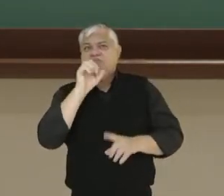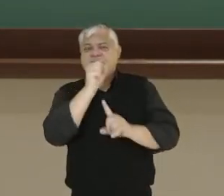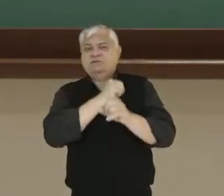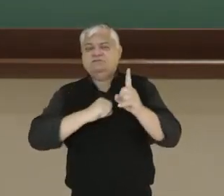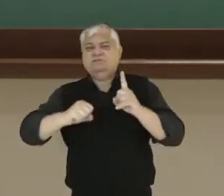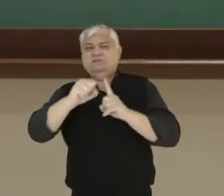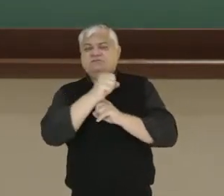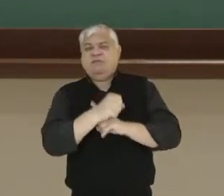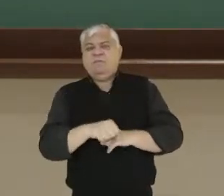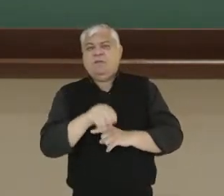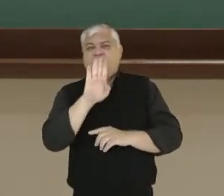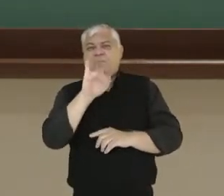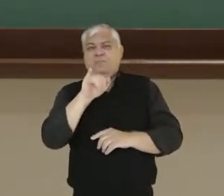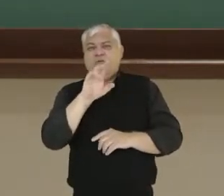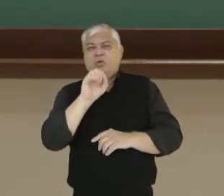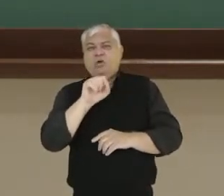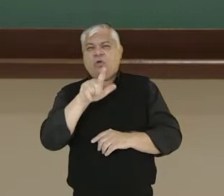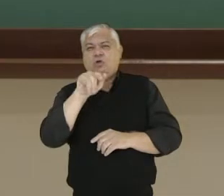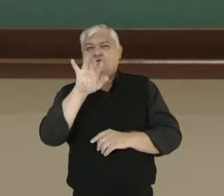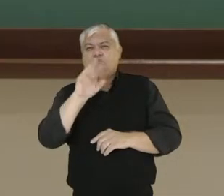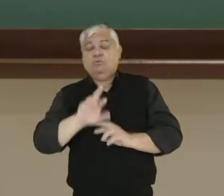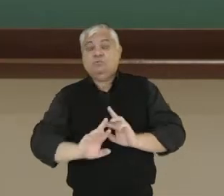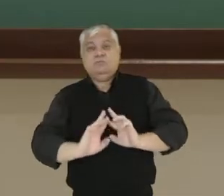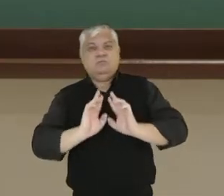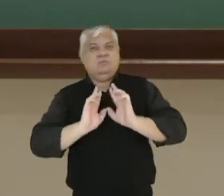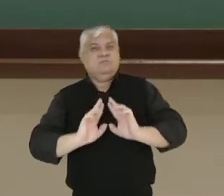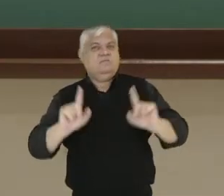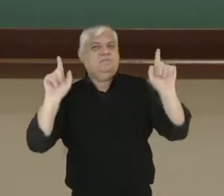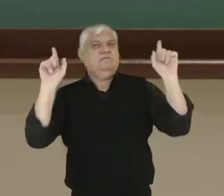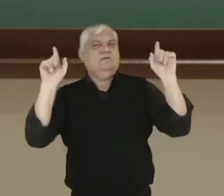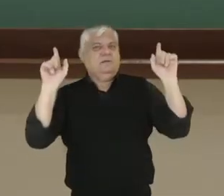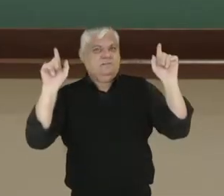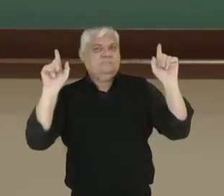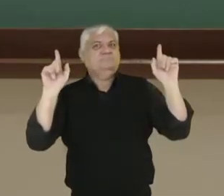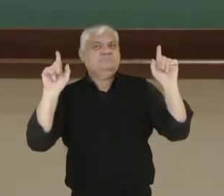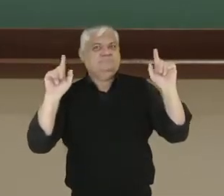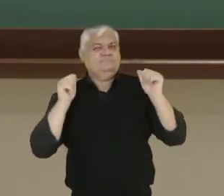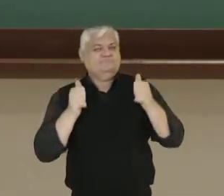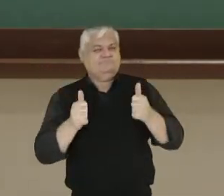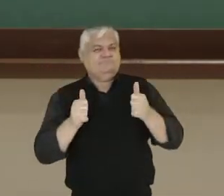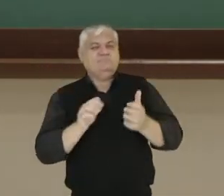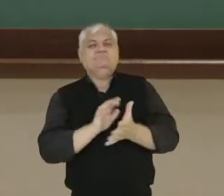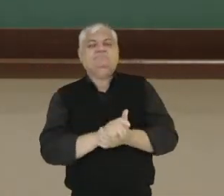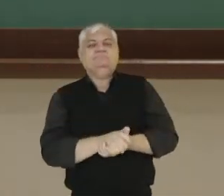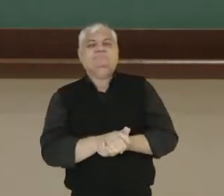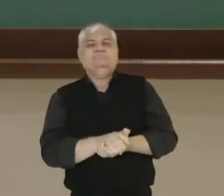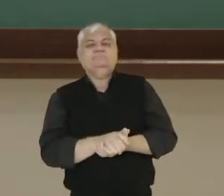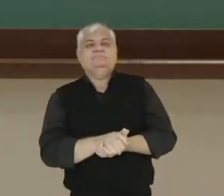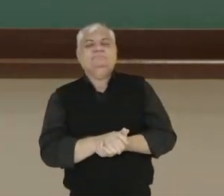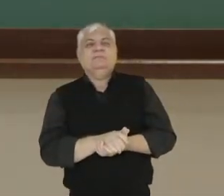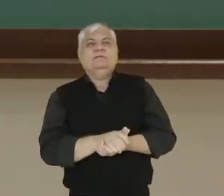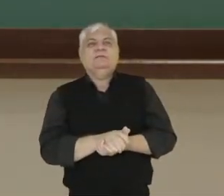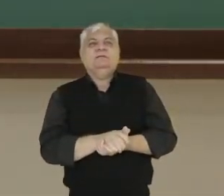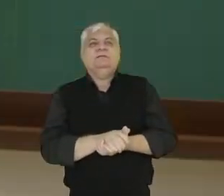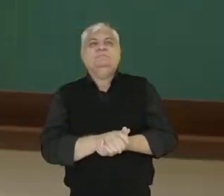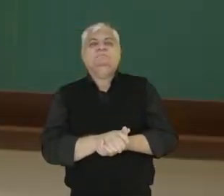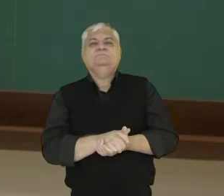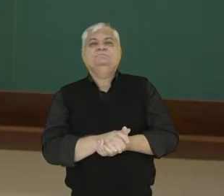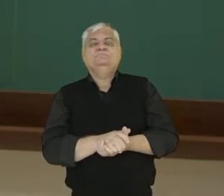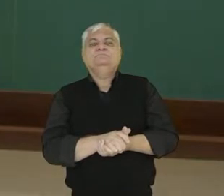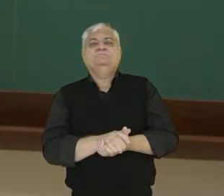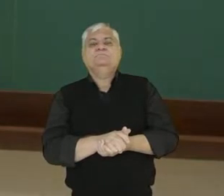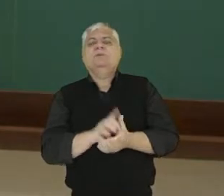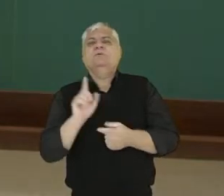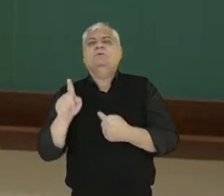biológicos. Vai ser uma aula bem diferente, bem interdisciplinar aqui, beleza? Então, vamos lá. Queridos,